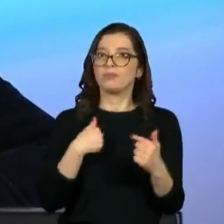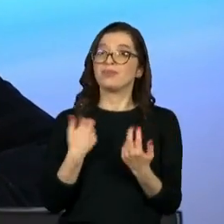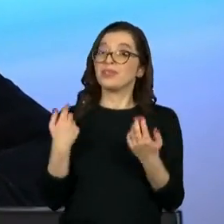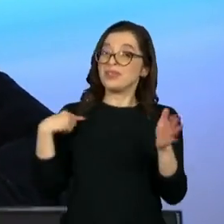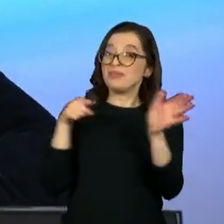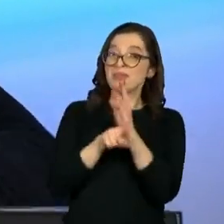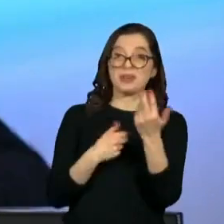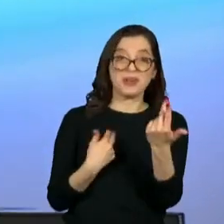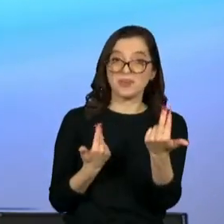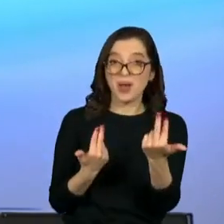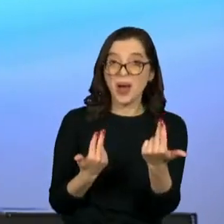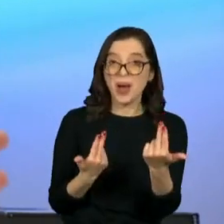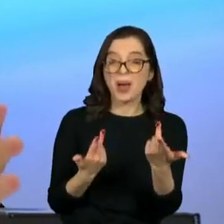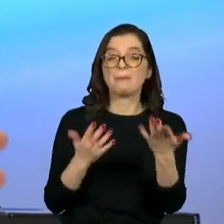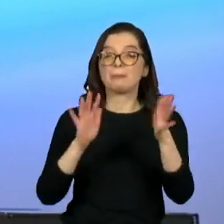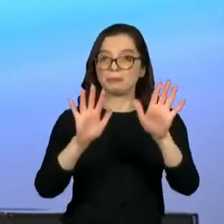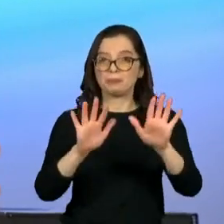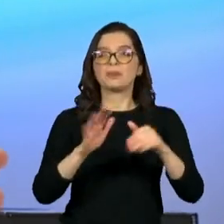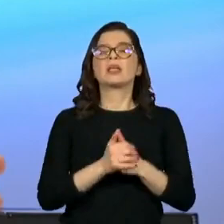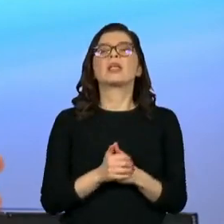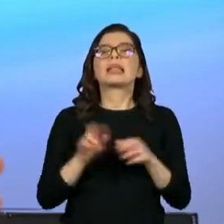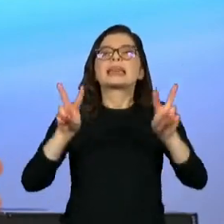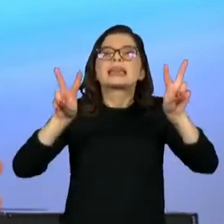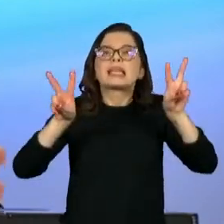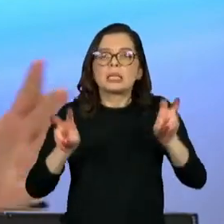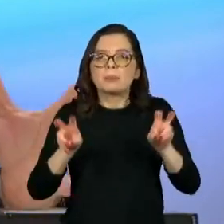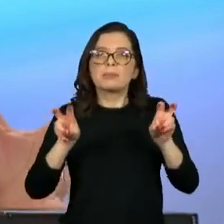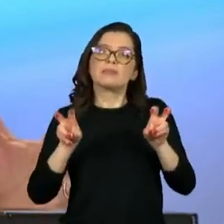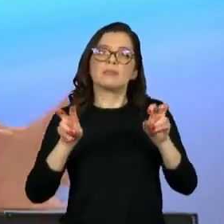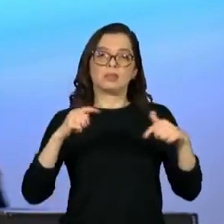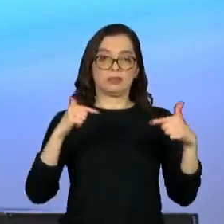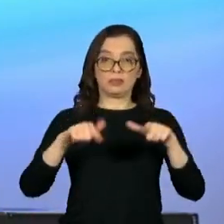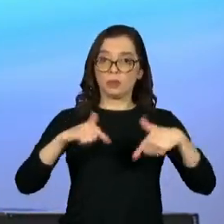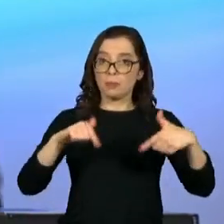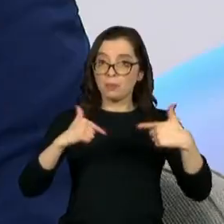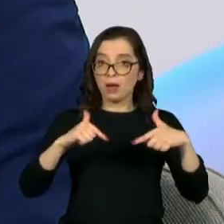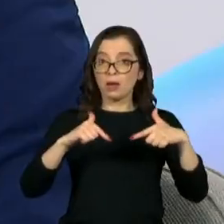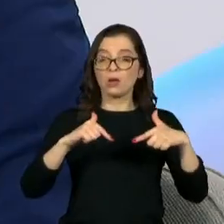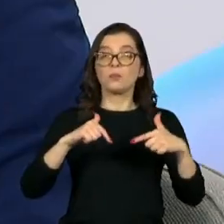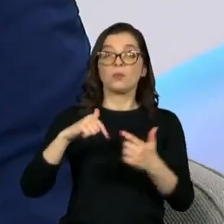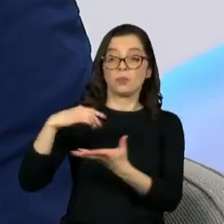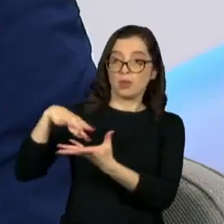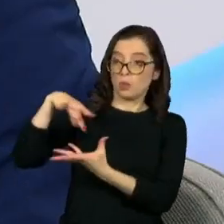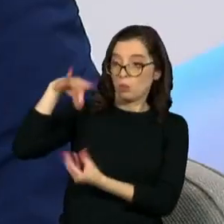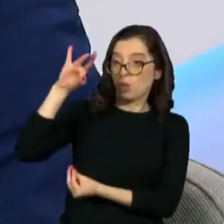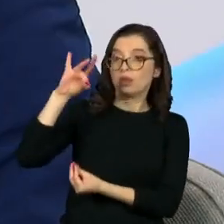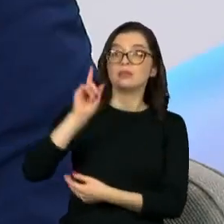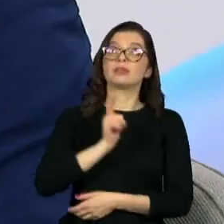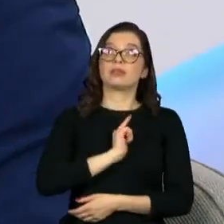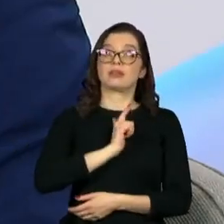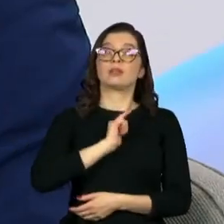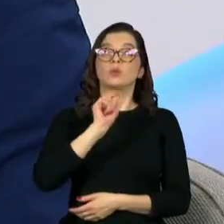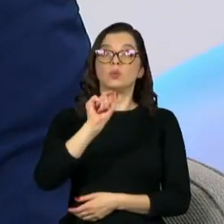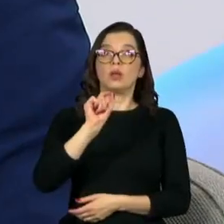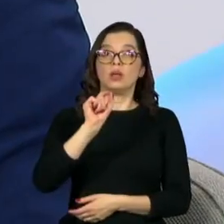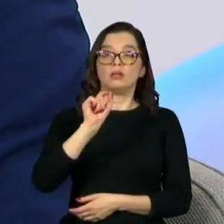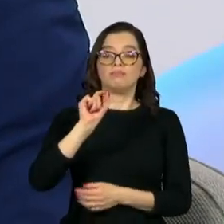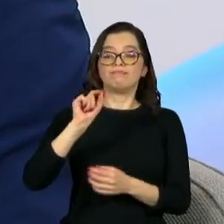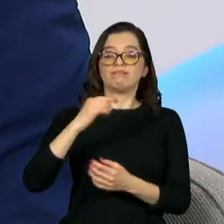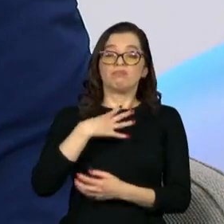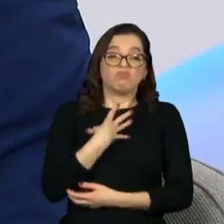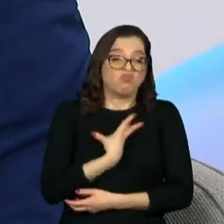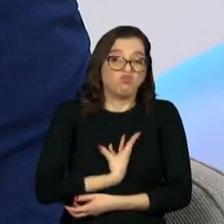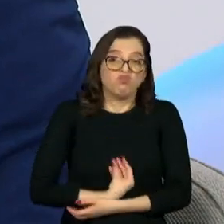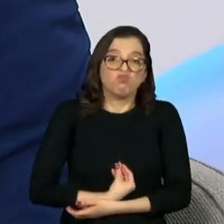lado, na questão do trabalho, que no livro Descontentamento da Democracia, o senhor diferencia trabalho, uma tradição filosófica sobre